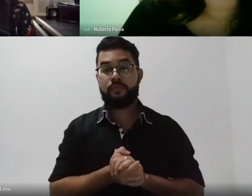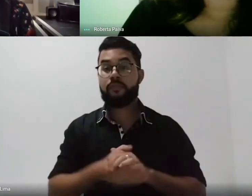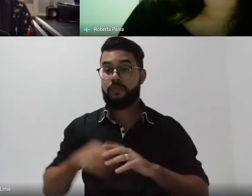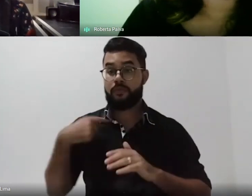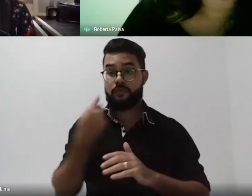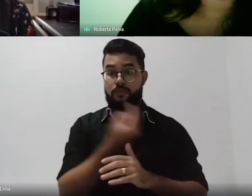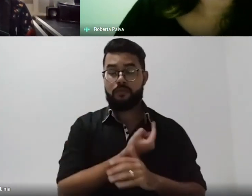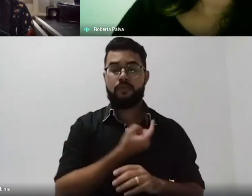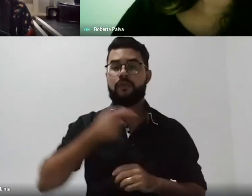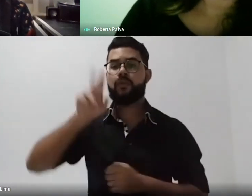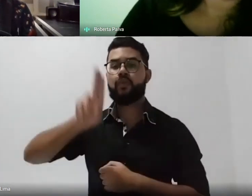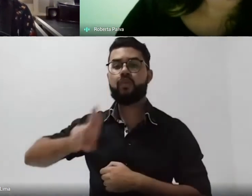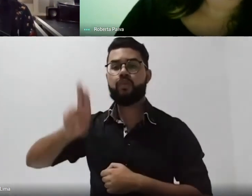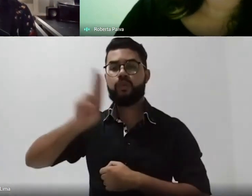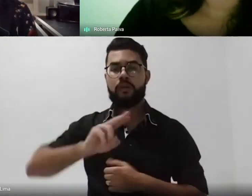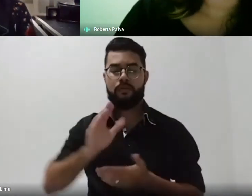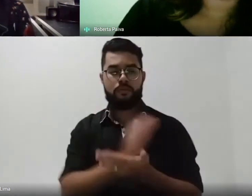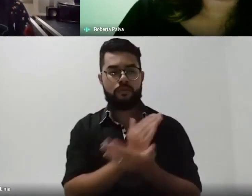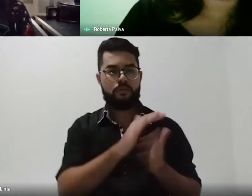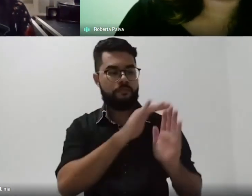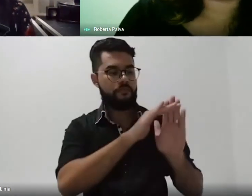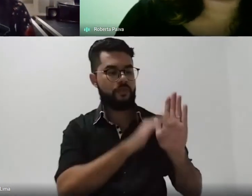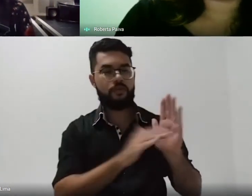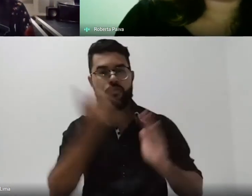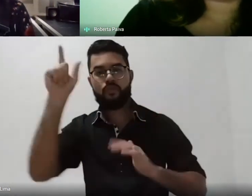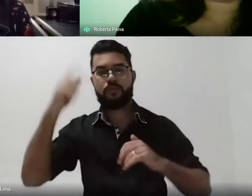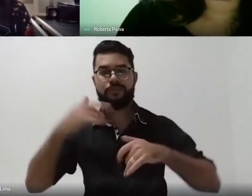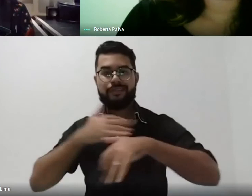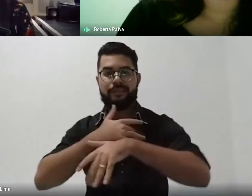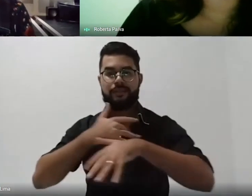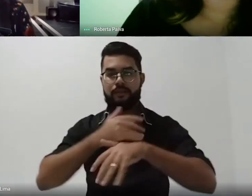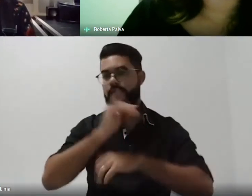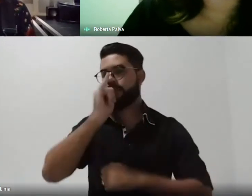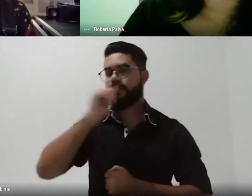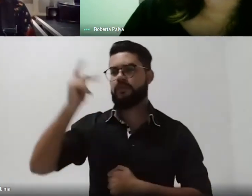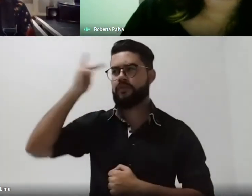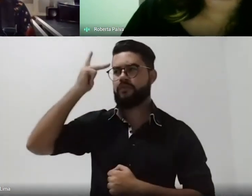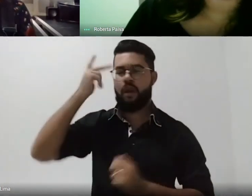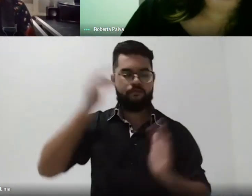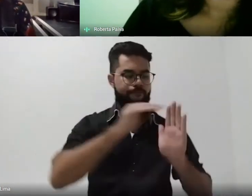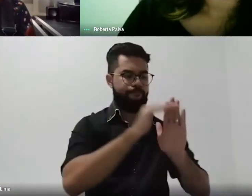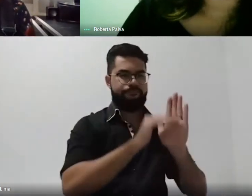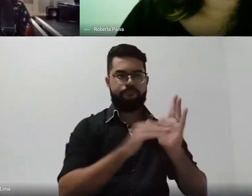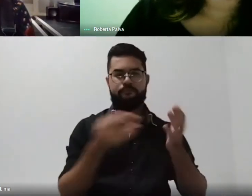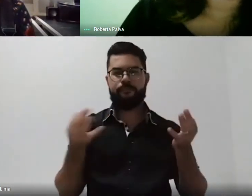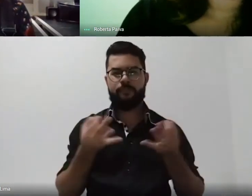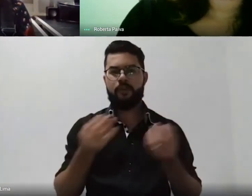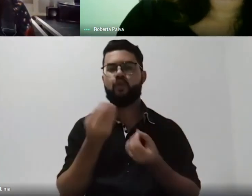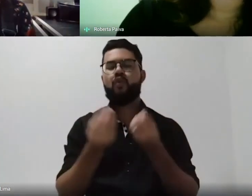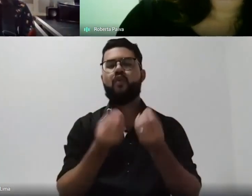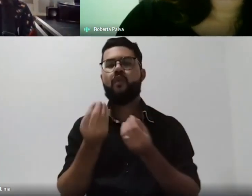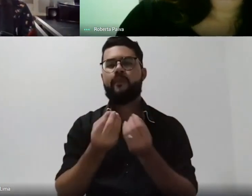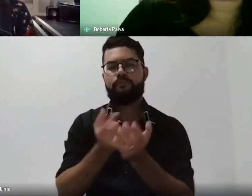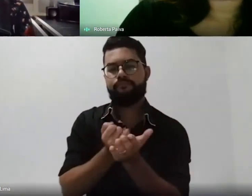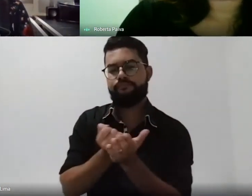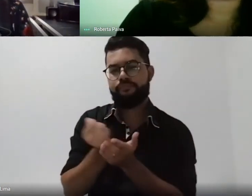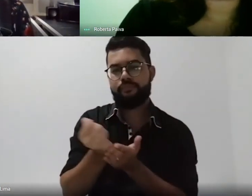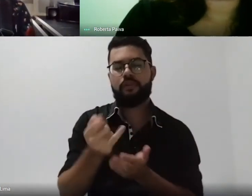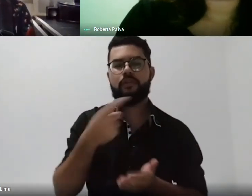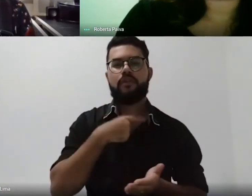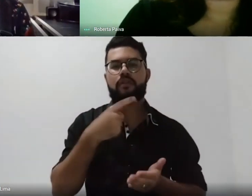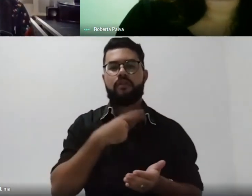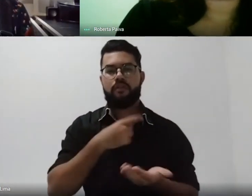baseou nos manuais que existem em outras cidades, né? Como São Paulo, que tem um manual perfeito sobre a instalação desse parque, que ainda não